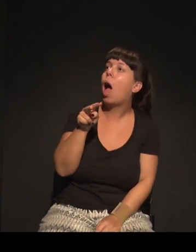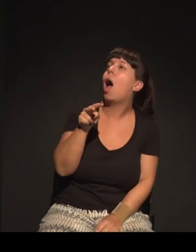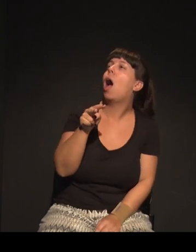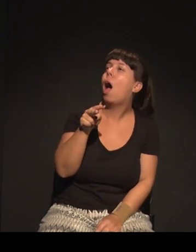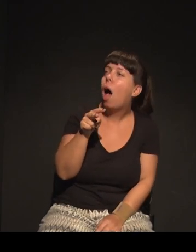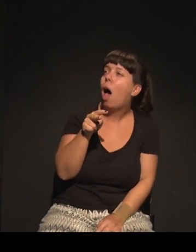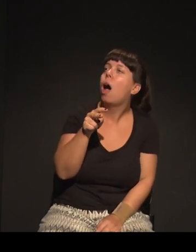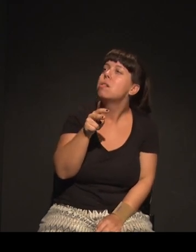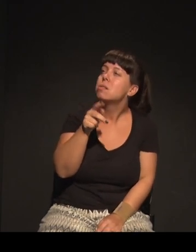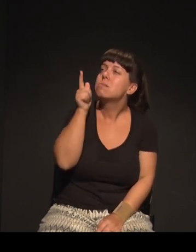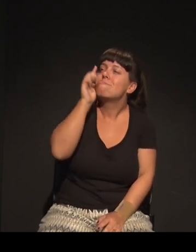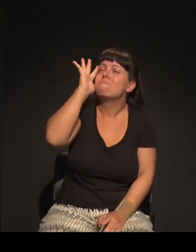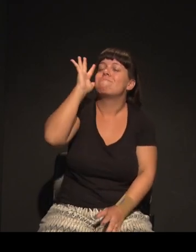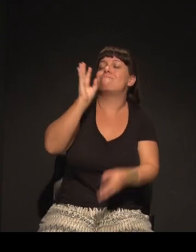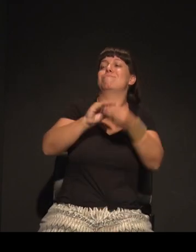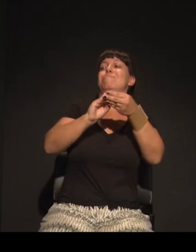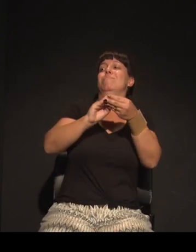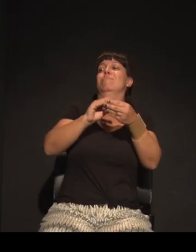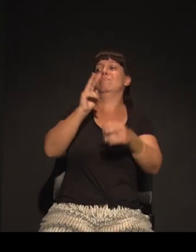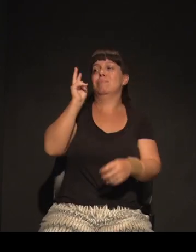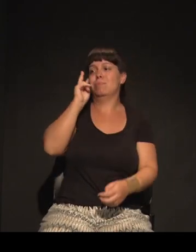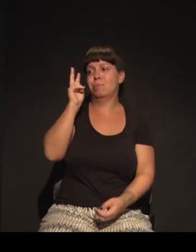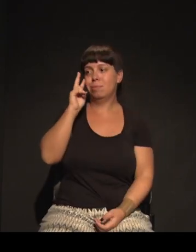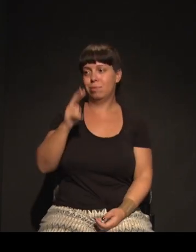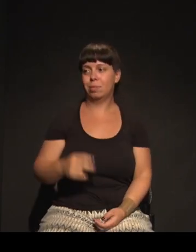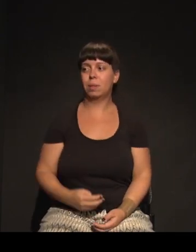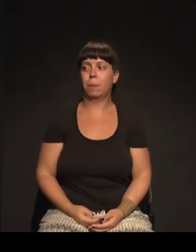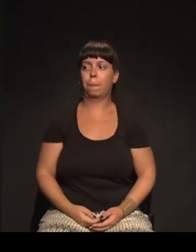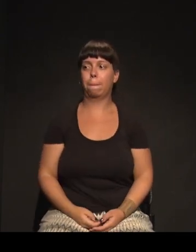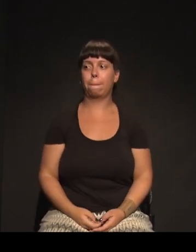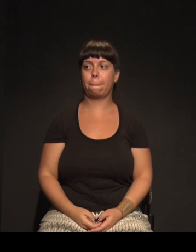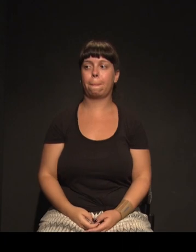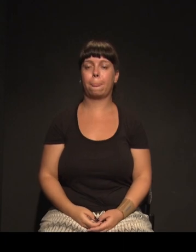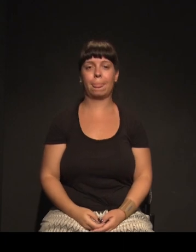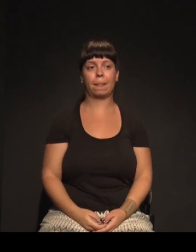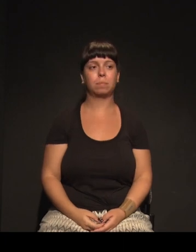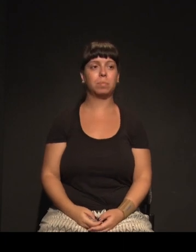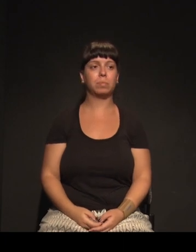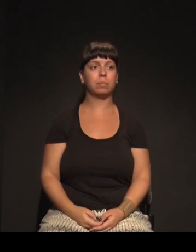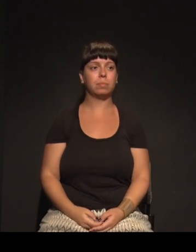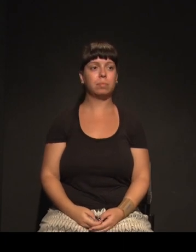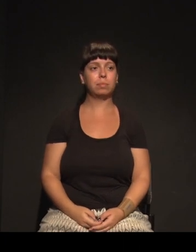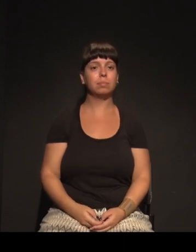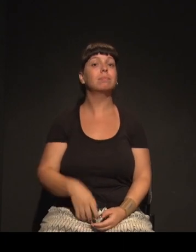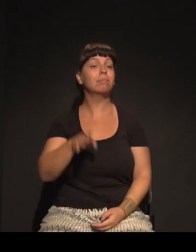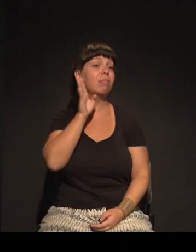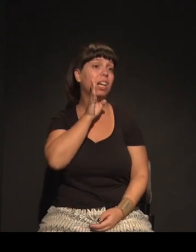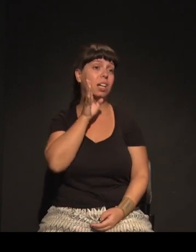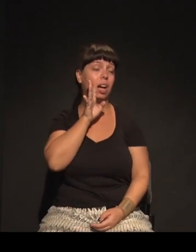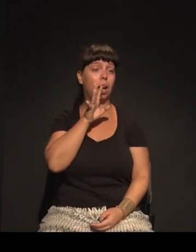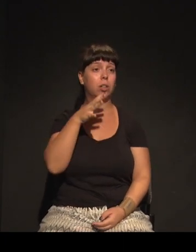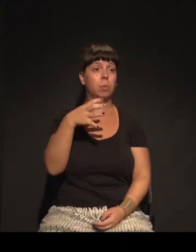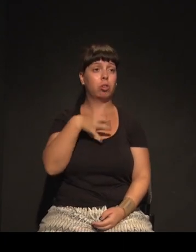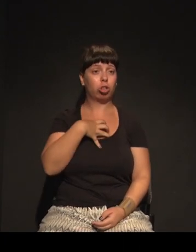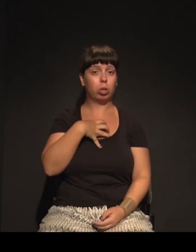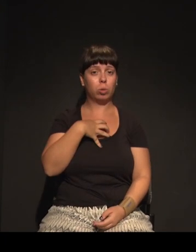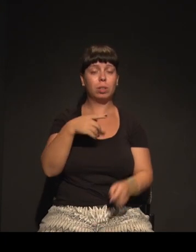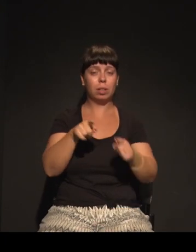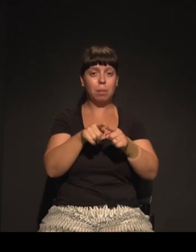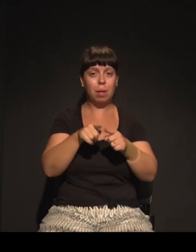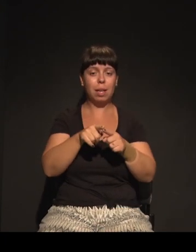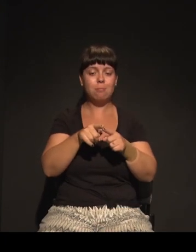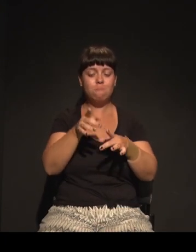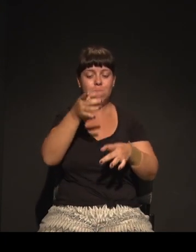também também eles ensino em cena mesmo também é legal uma forma tão de ficção pouco as